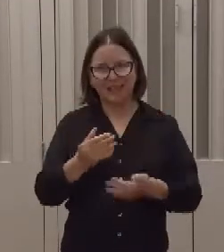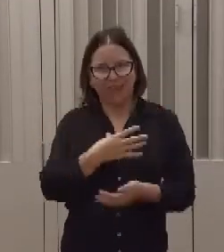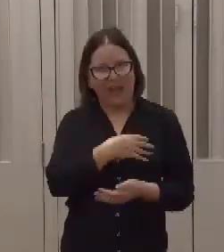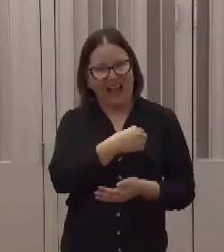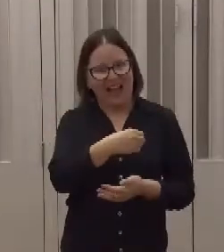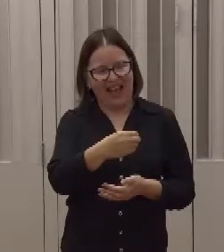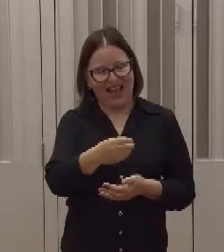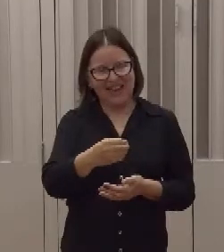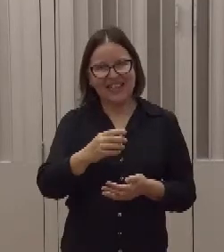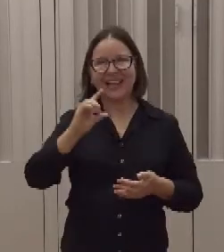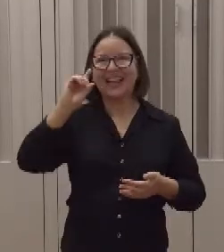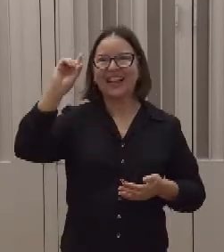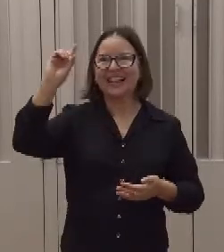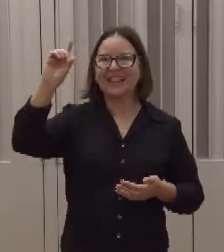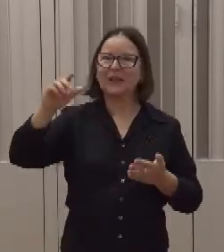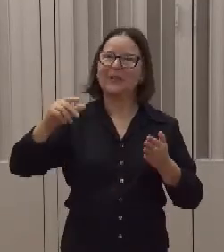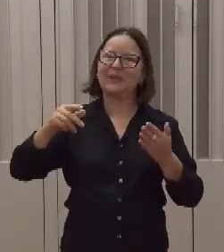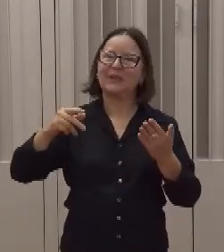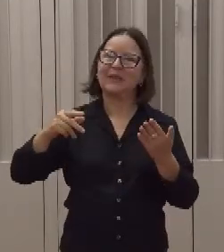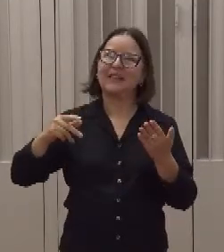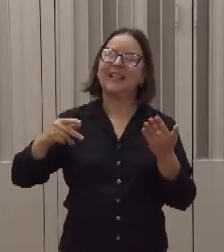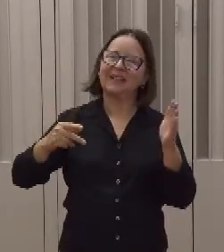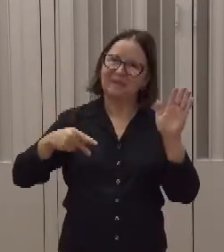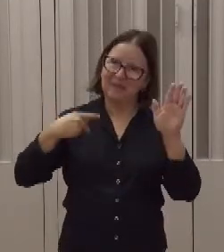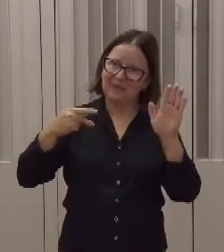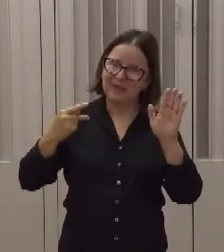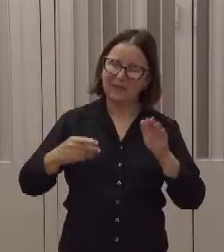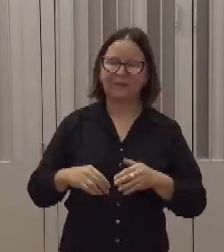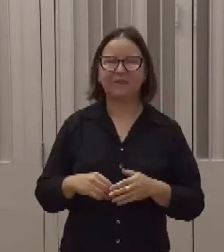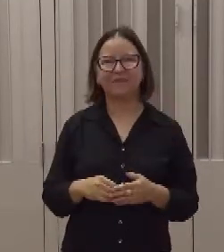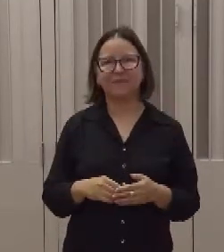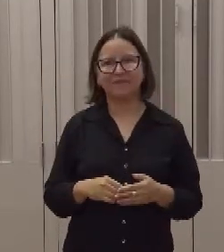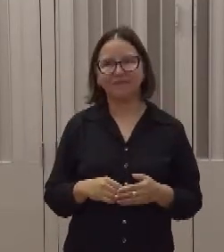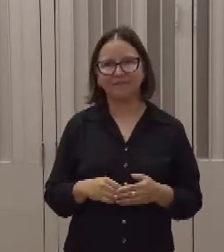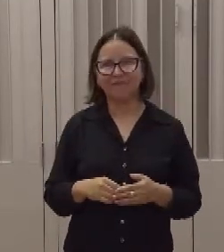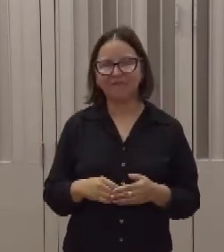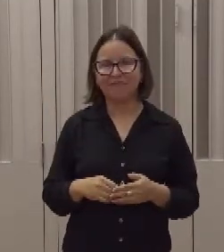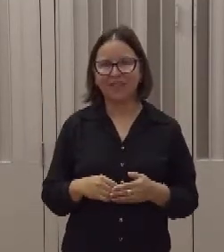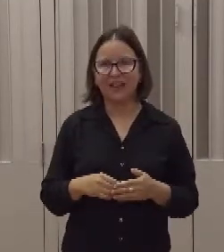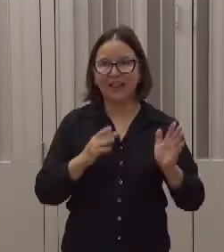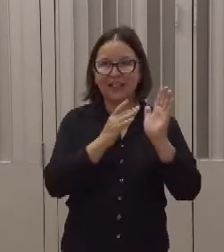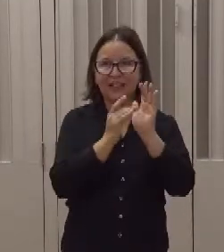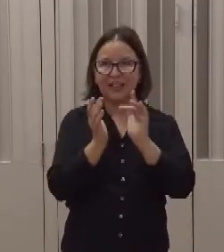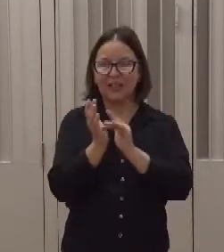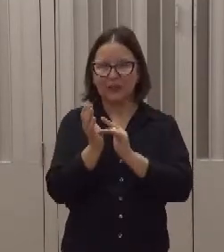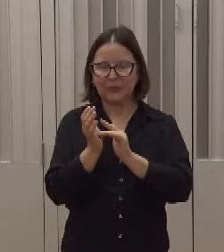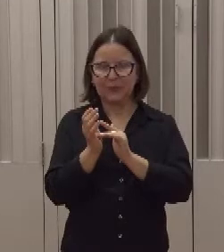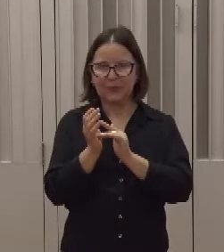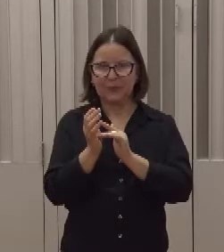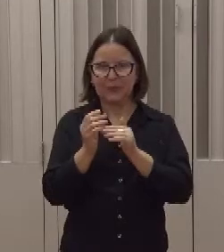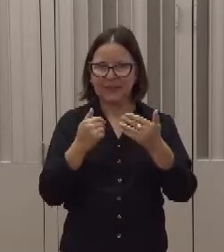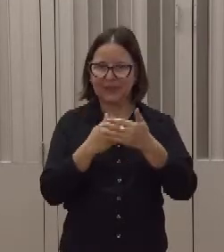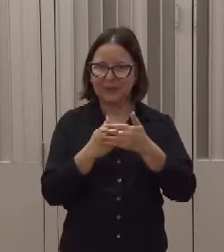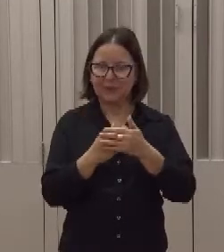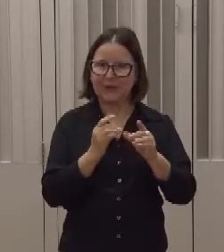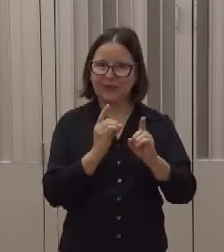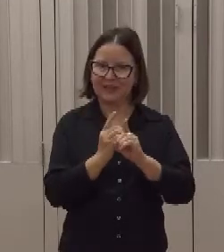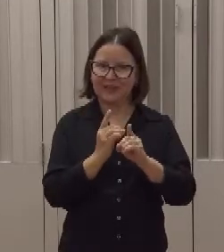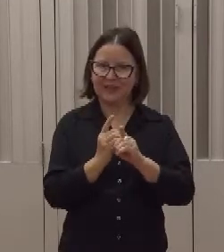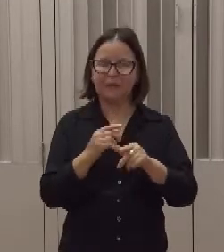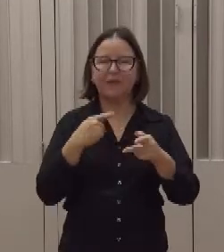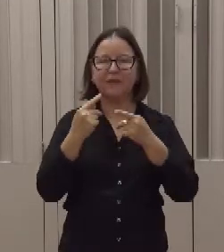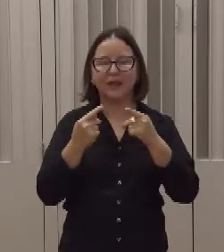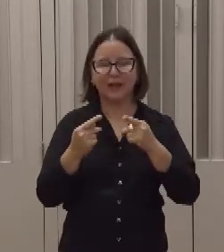Jesus, aproximando-se, falou-lhes dizendo, toda autoridade me foi dada no céu e na terra.